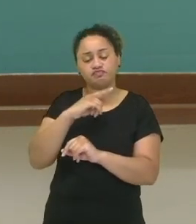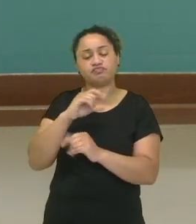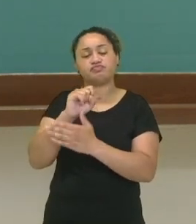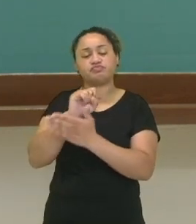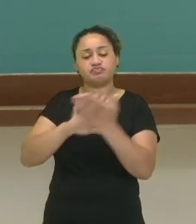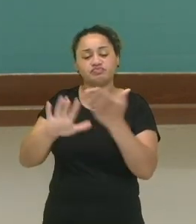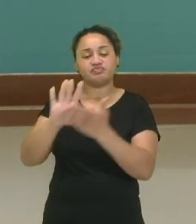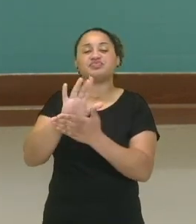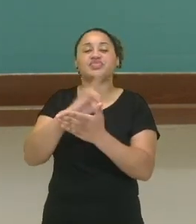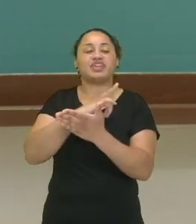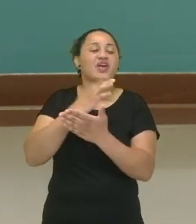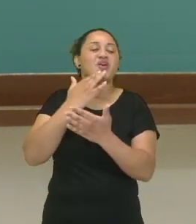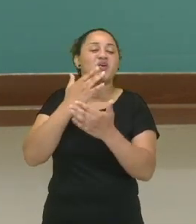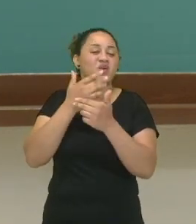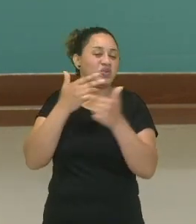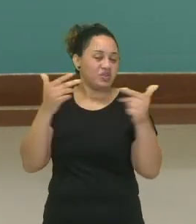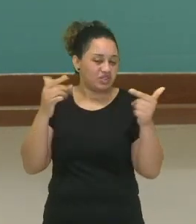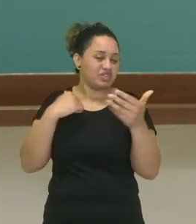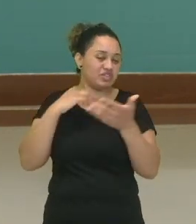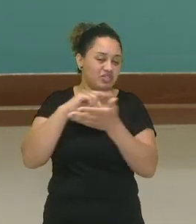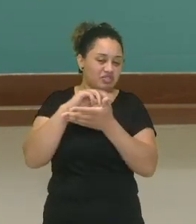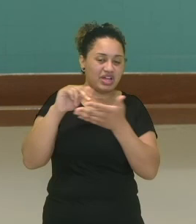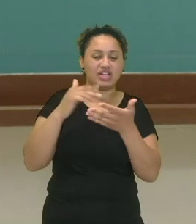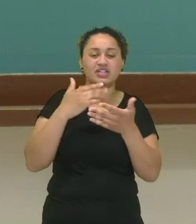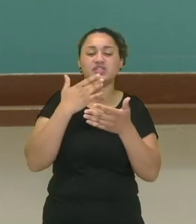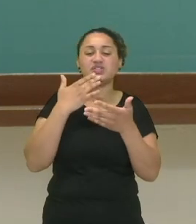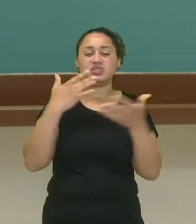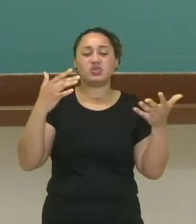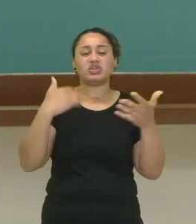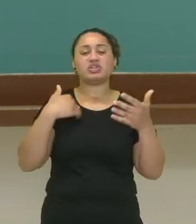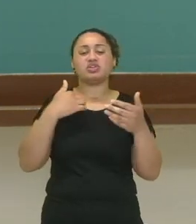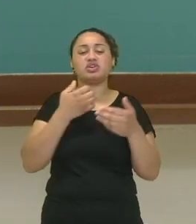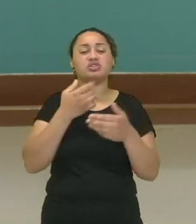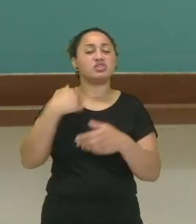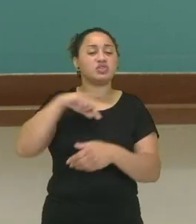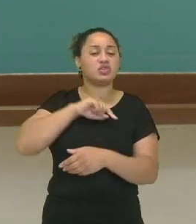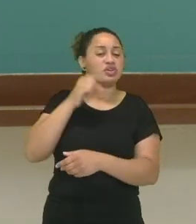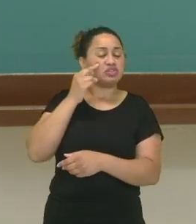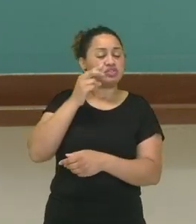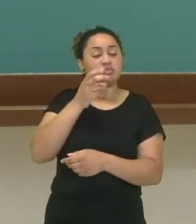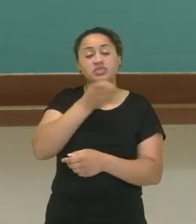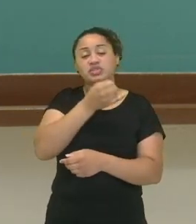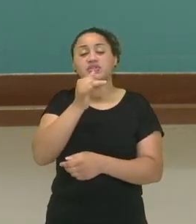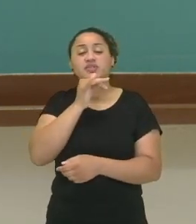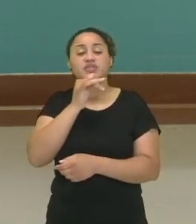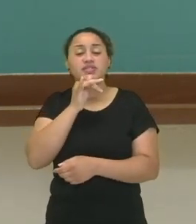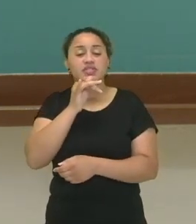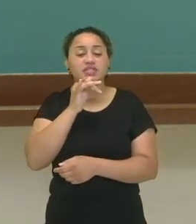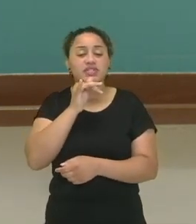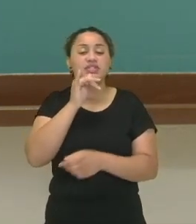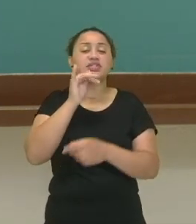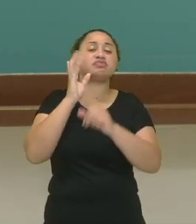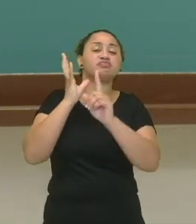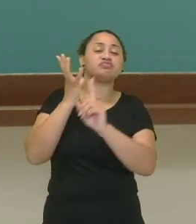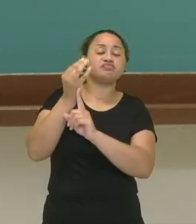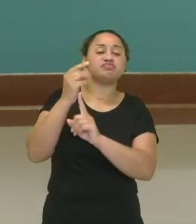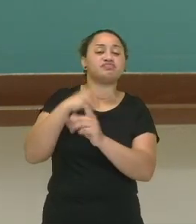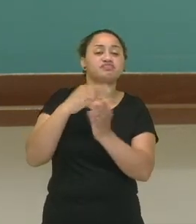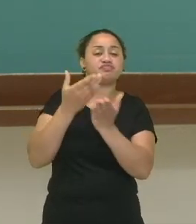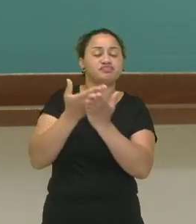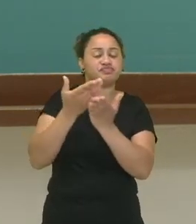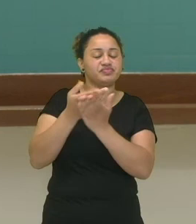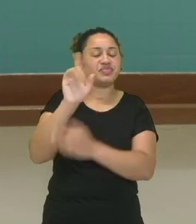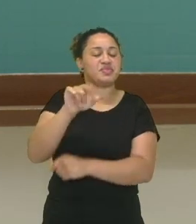gravura ali colorida, né? Com diversas cores, como a gente viu alguns exemplos de obras de artes aqui nessa aula, né? Então fica